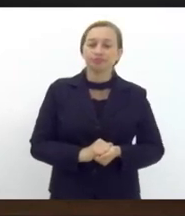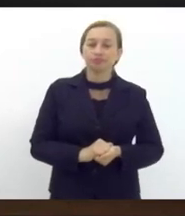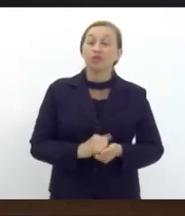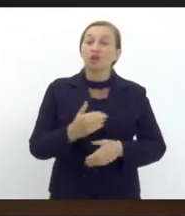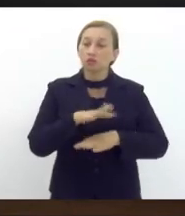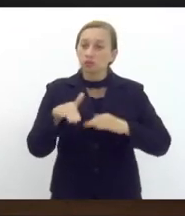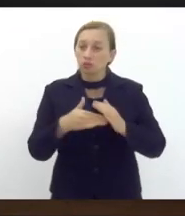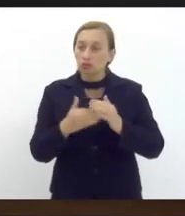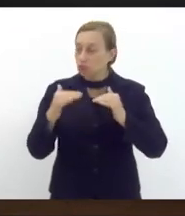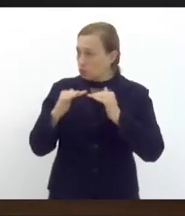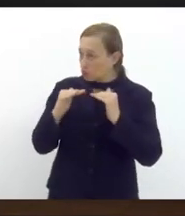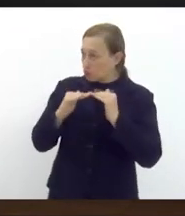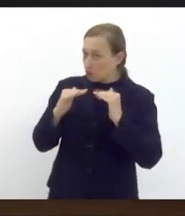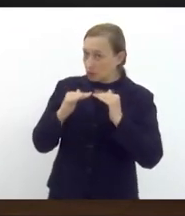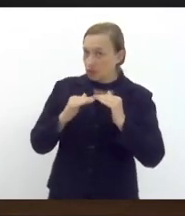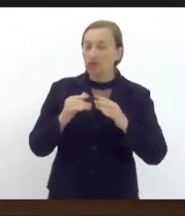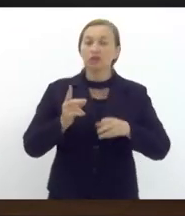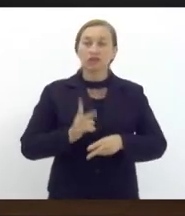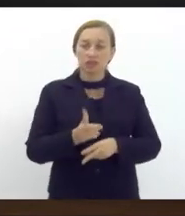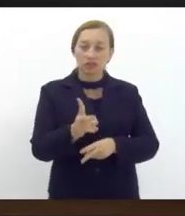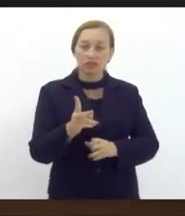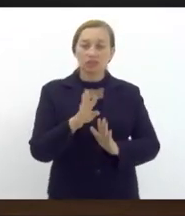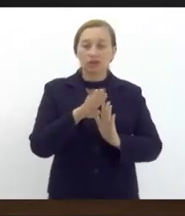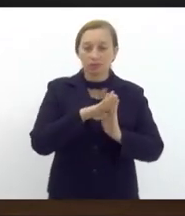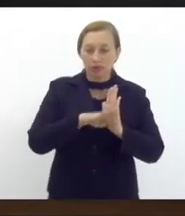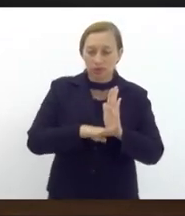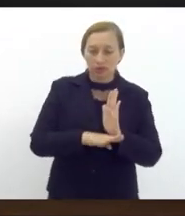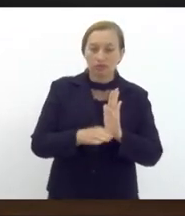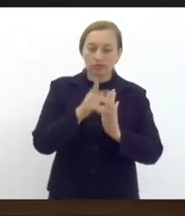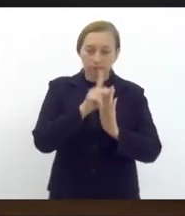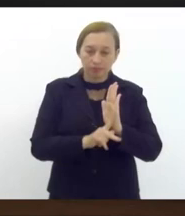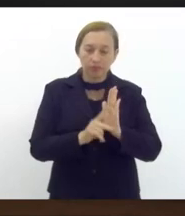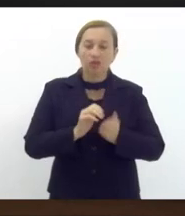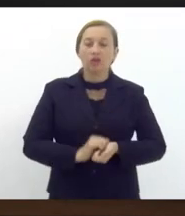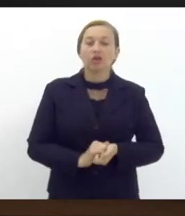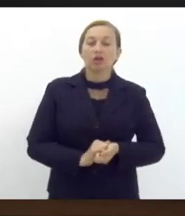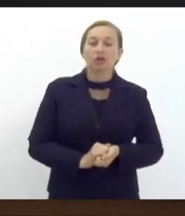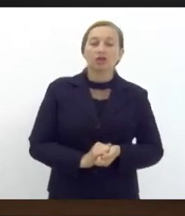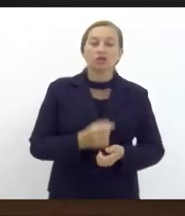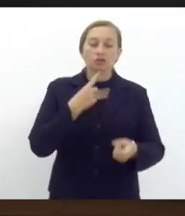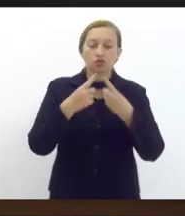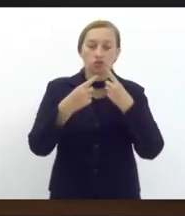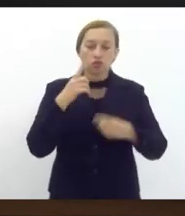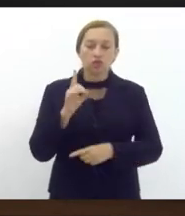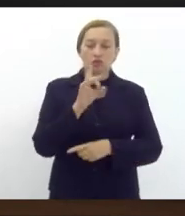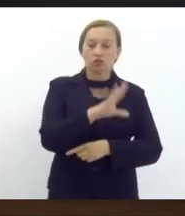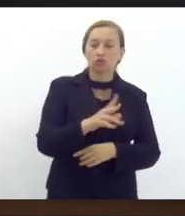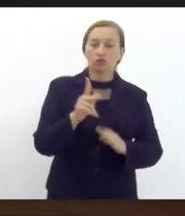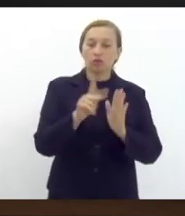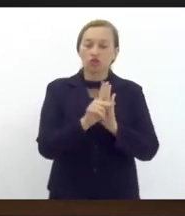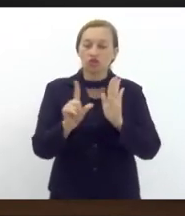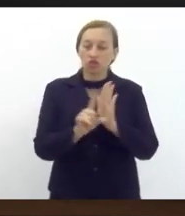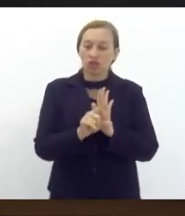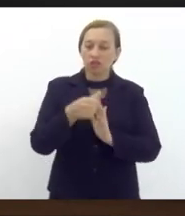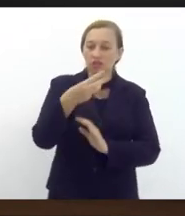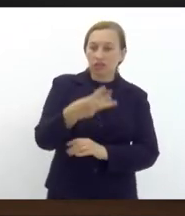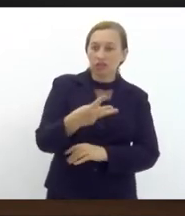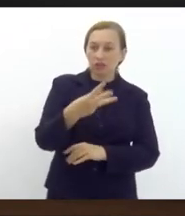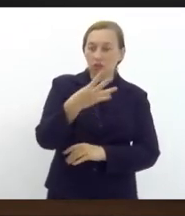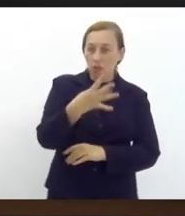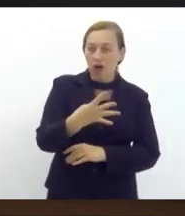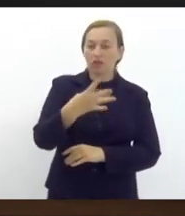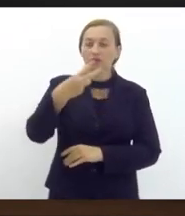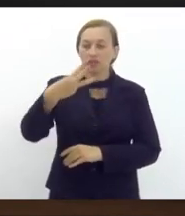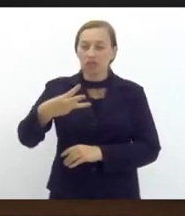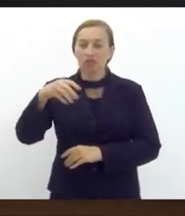Todos de acordo seguiremos a pauta anuncia o regime de urgência e discussão única projetos lei número